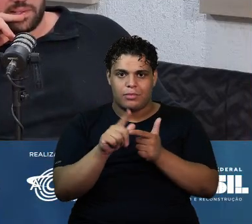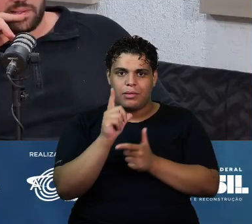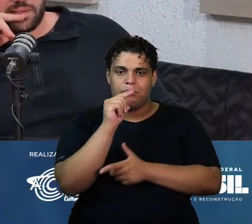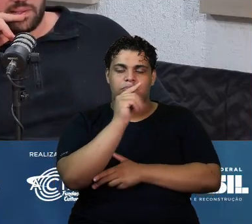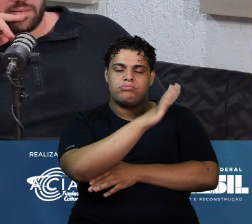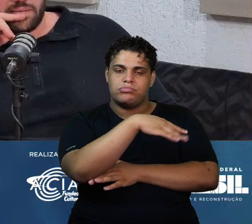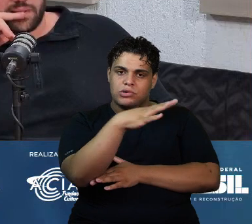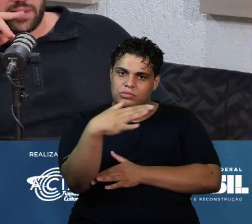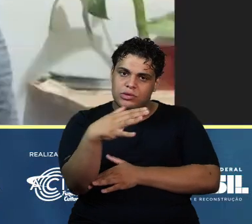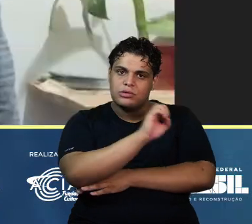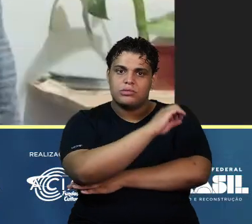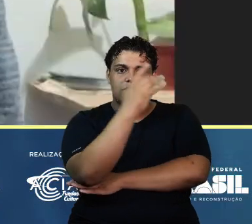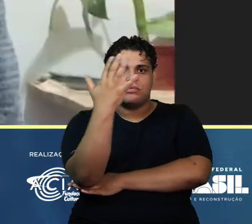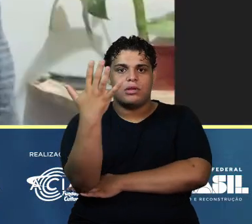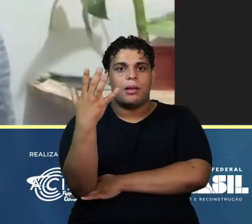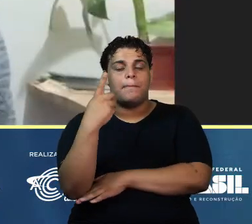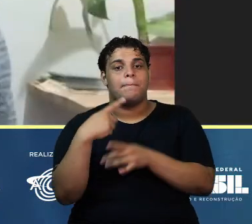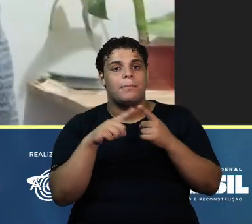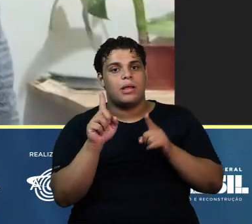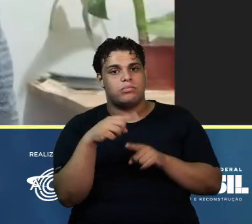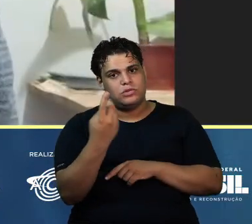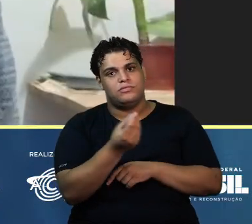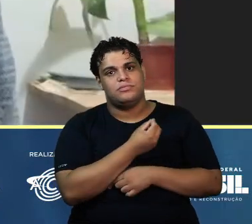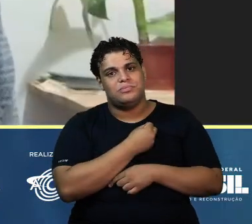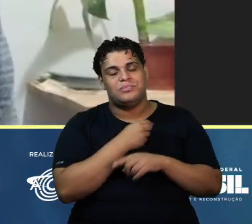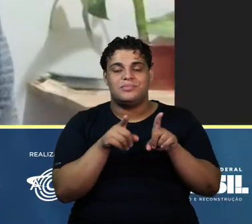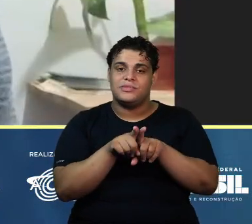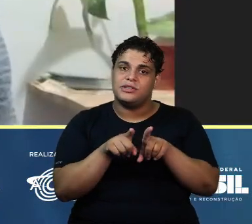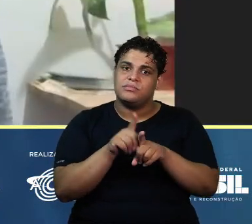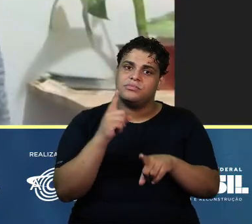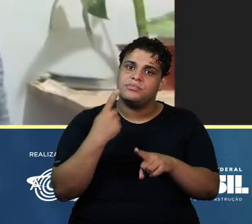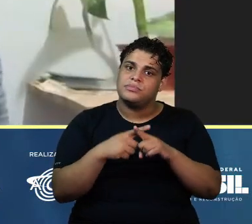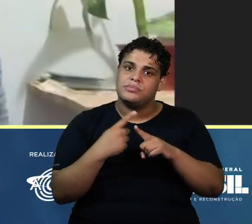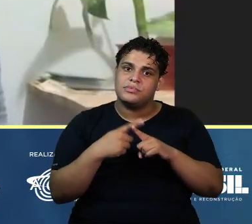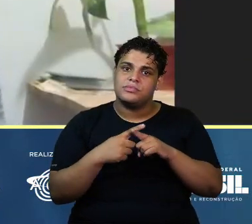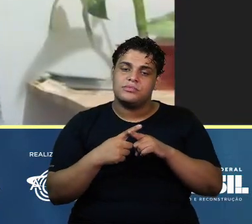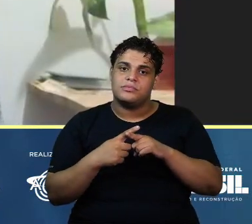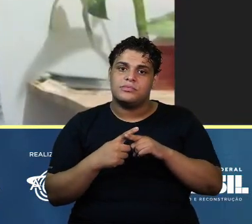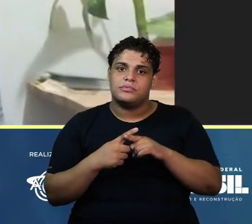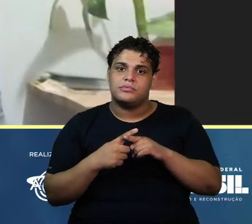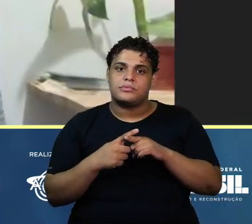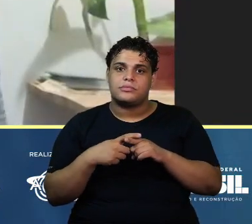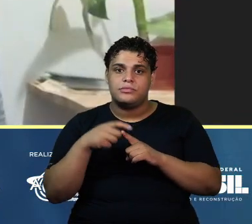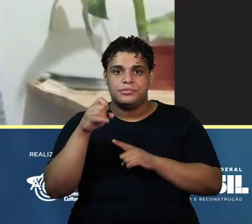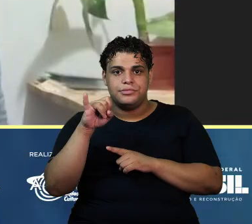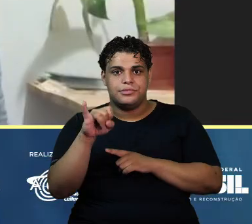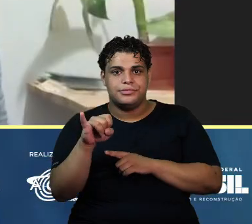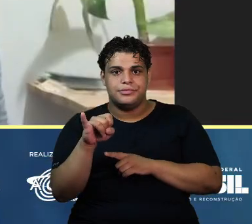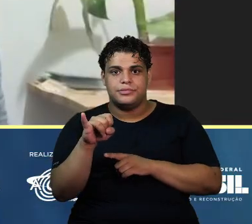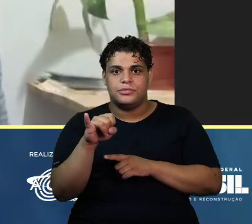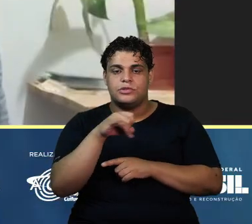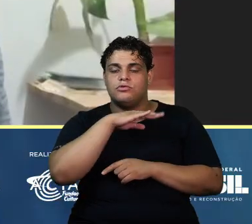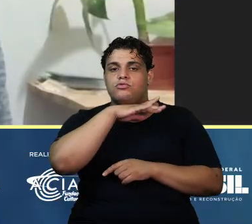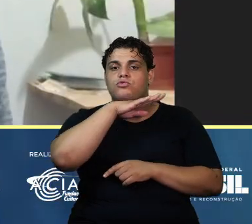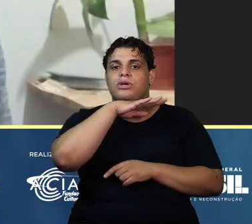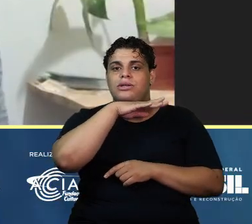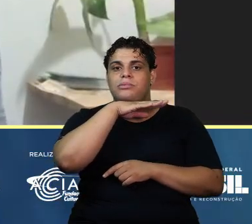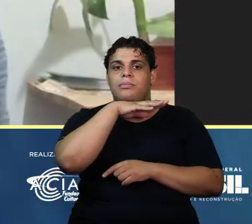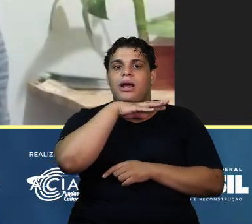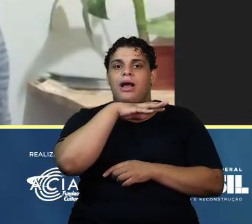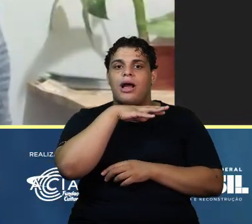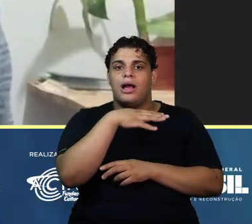oceanos, mas para a nossa vida, porque uma vez que as espécies marinhas que estão sendo impactadas por isso e que